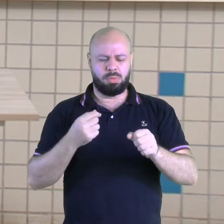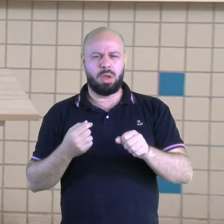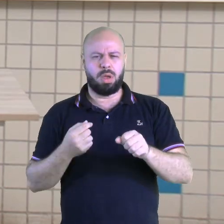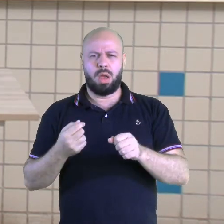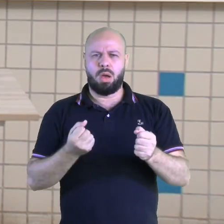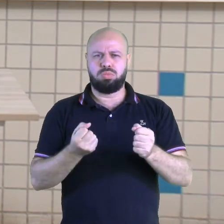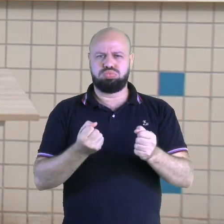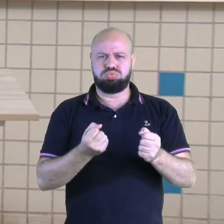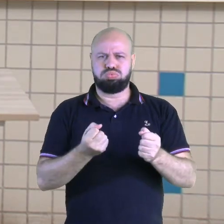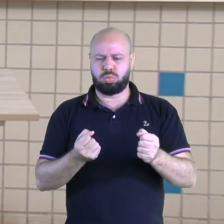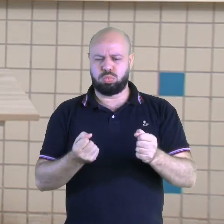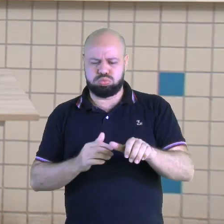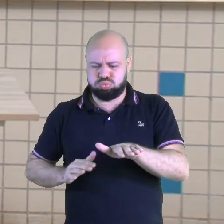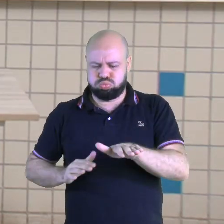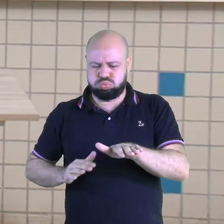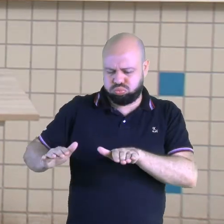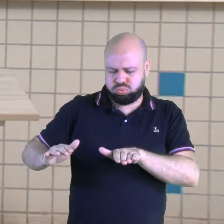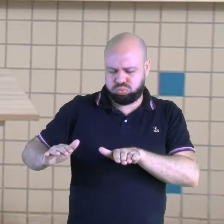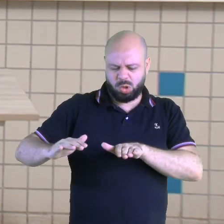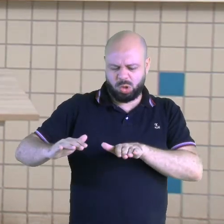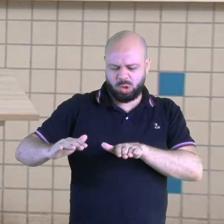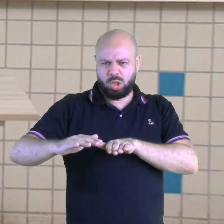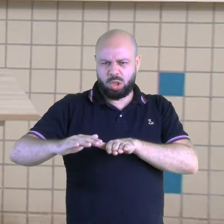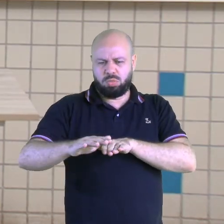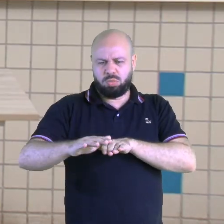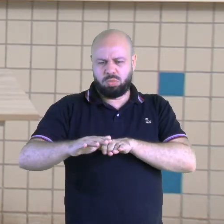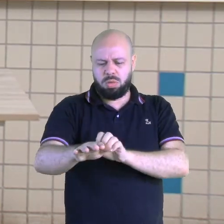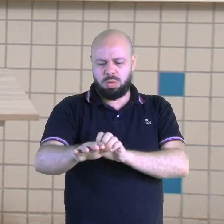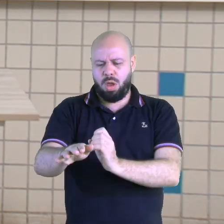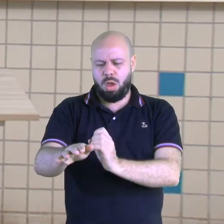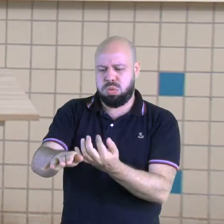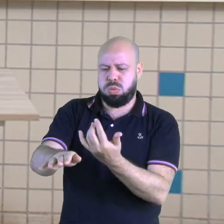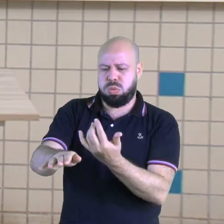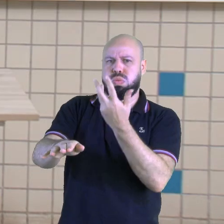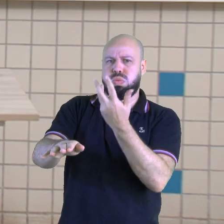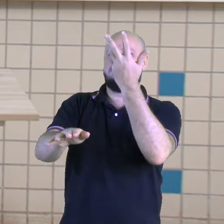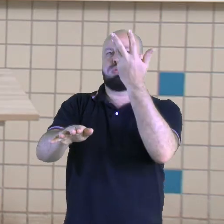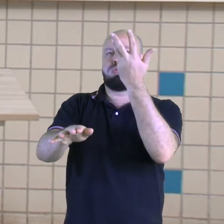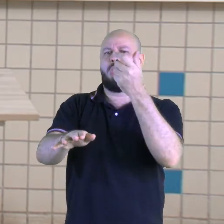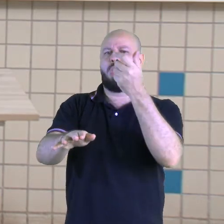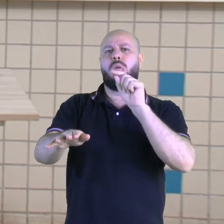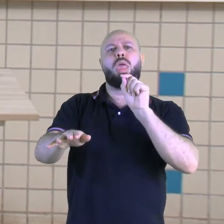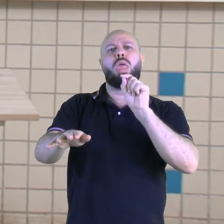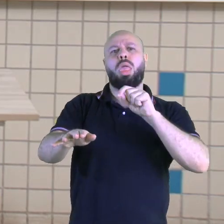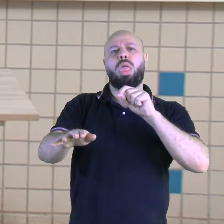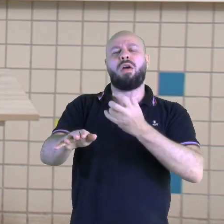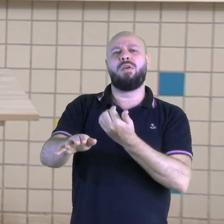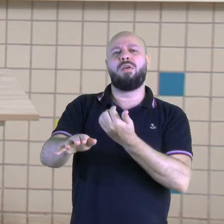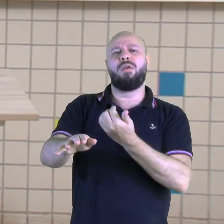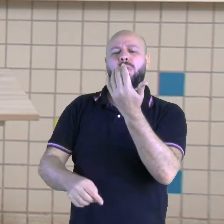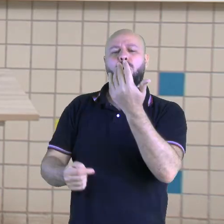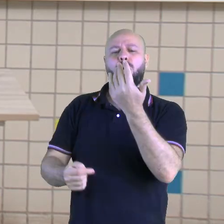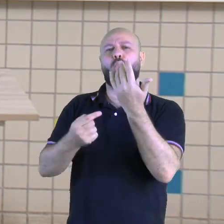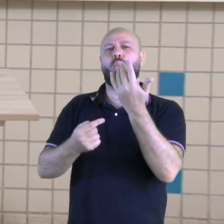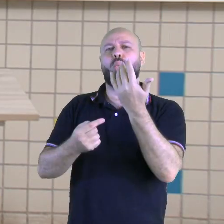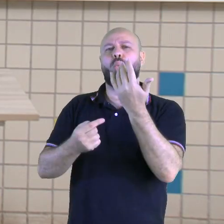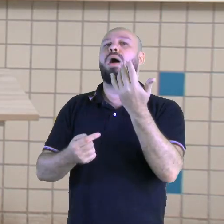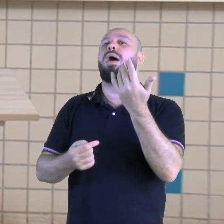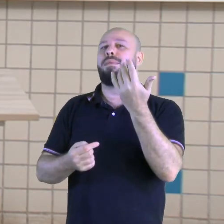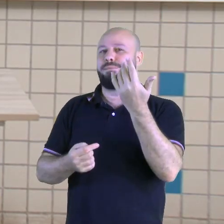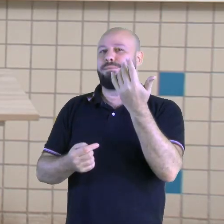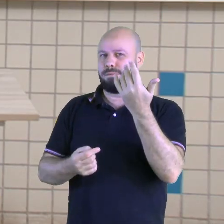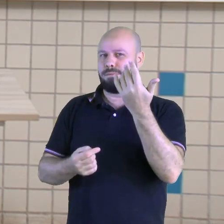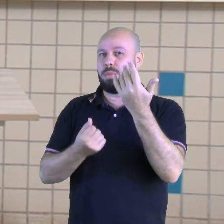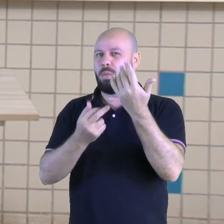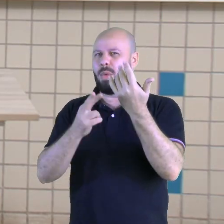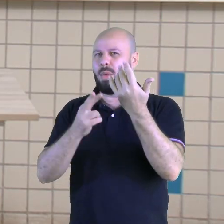carro na frente que dá aquela acelerada assim, sabe que tanto de fumaça. Para onde você acha que vai aquela fumaça? Olha, ela vai ficar aí solta,